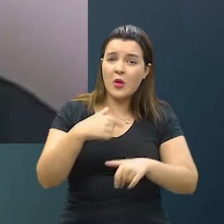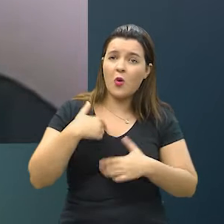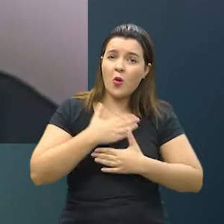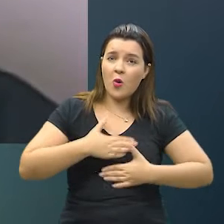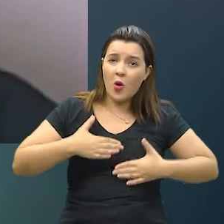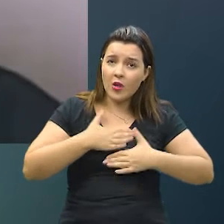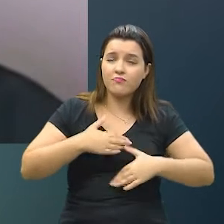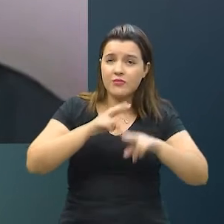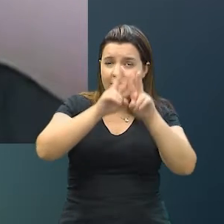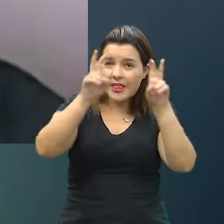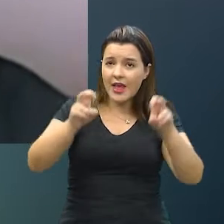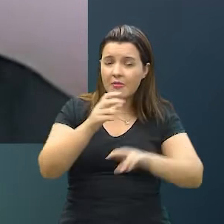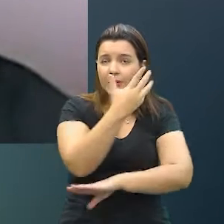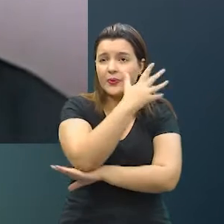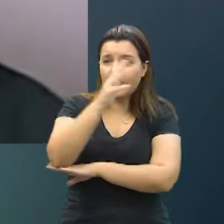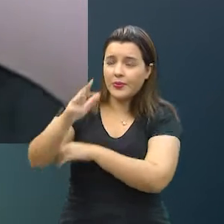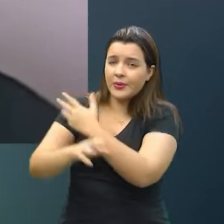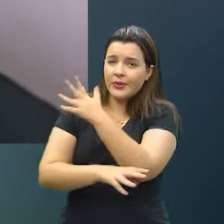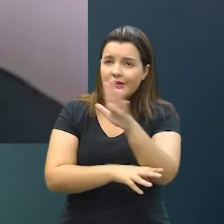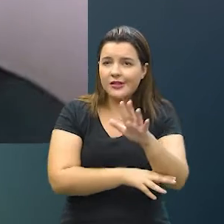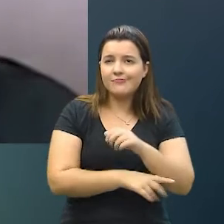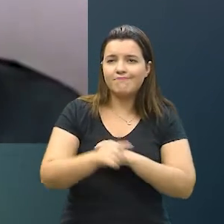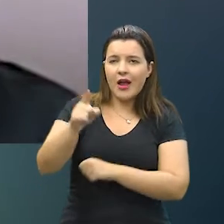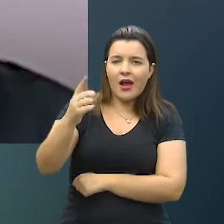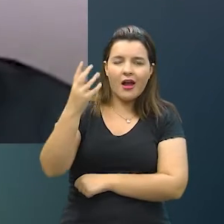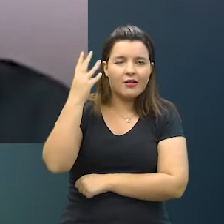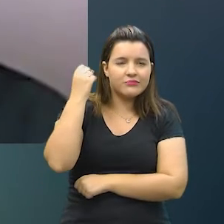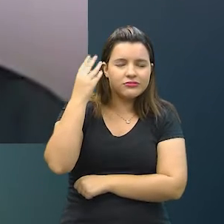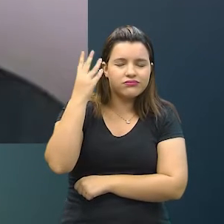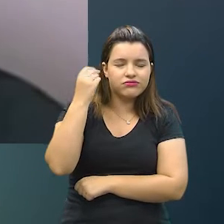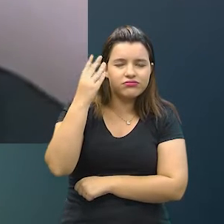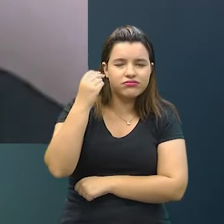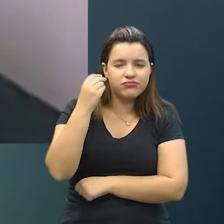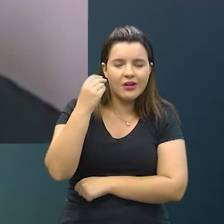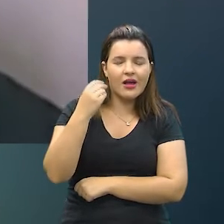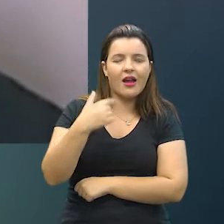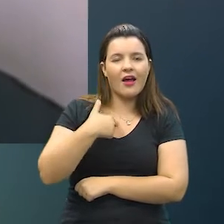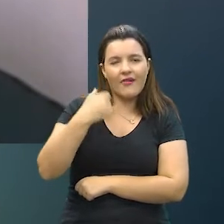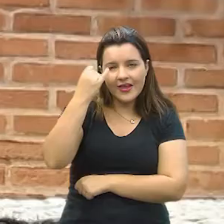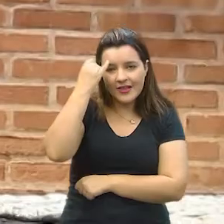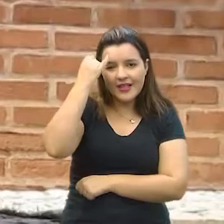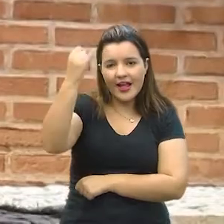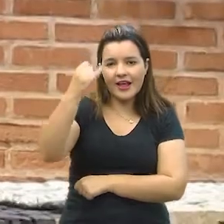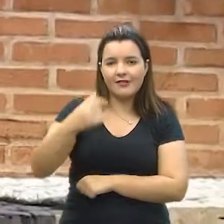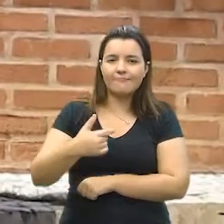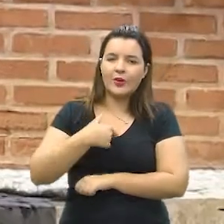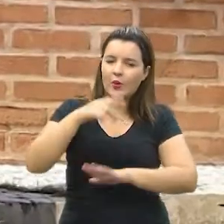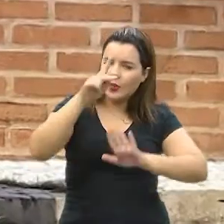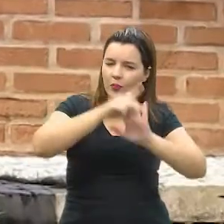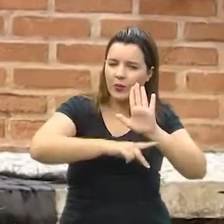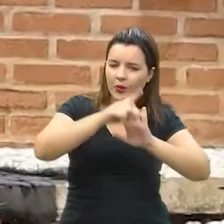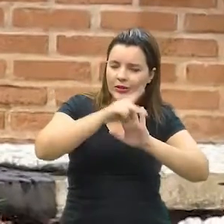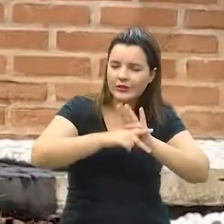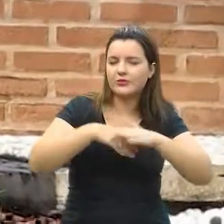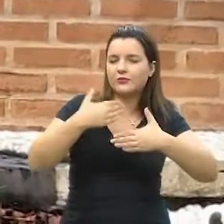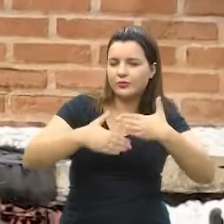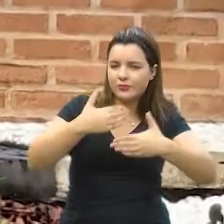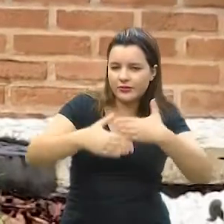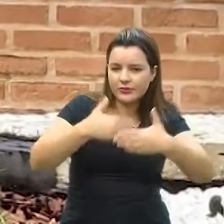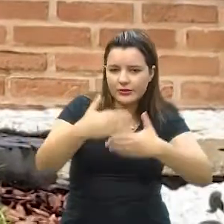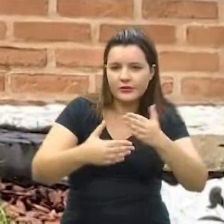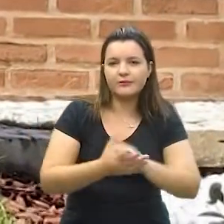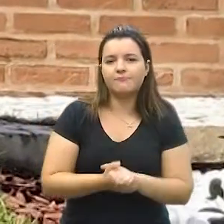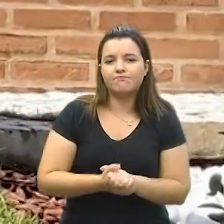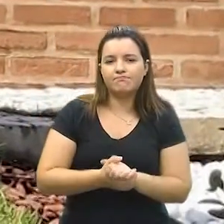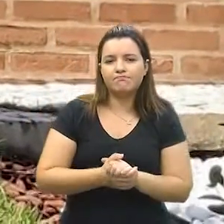natureza, e ele começou a amadurecer essa ideia em mim. Então, a gente foi desenvolvendo alguns projetos, desenvolvendo